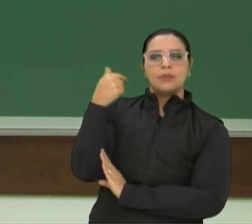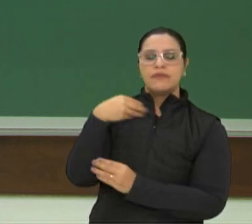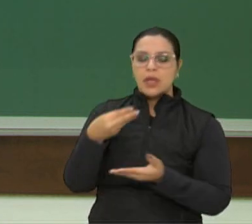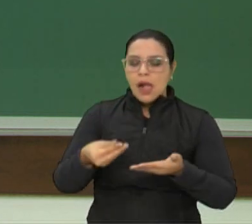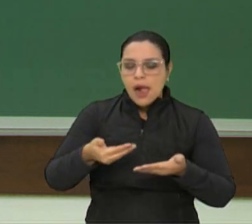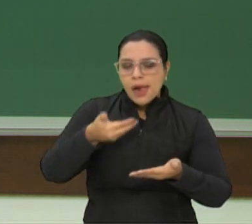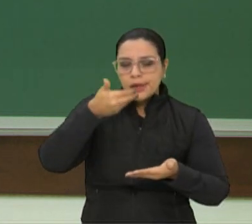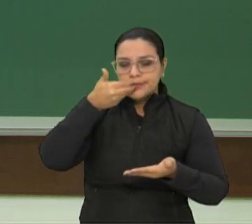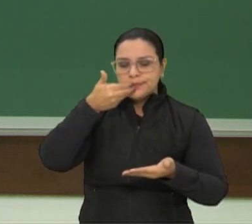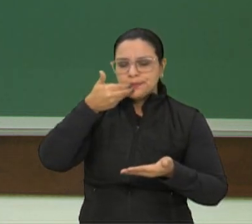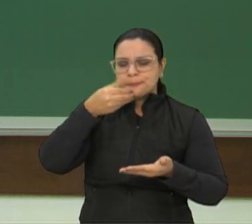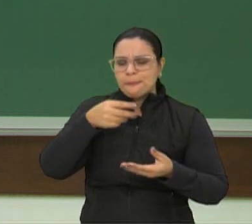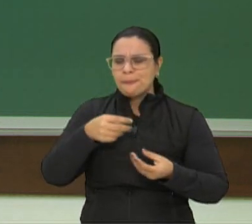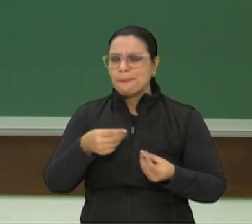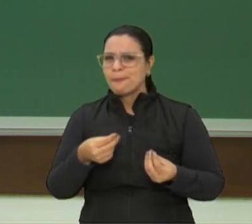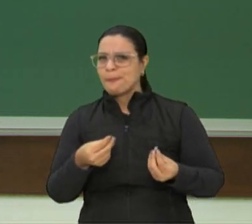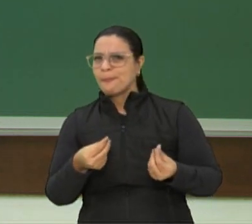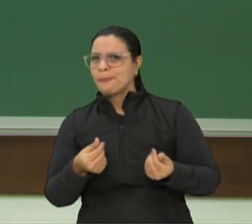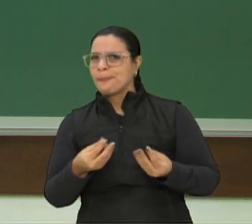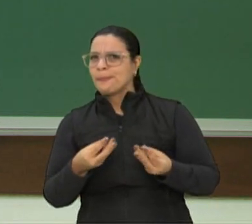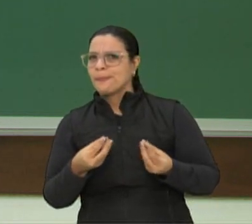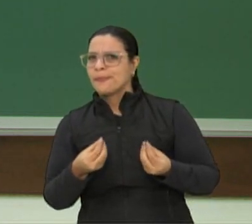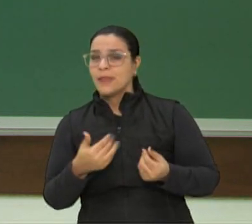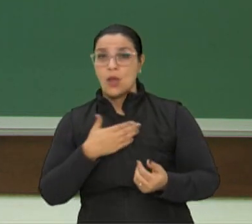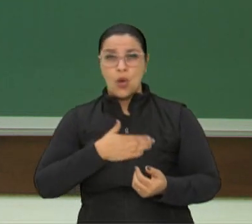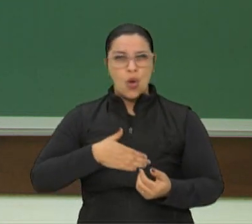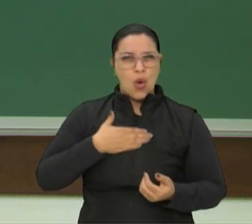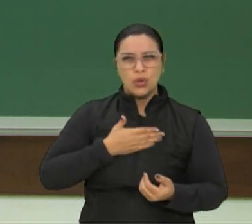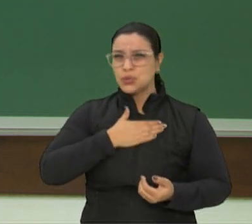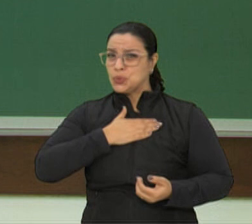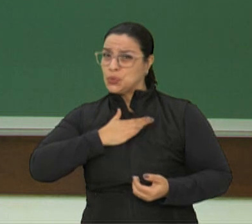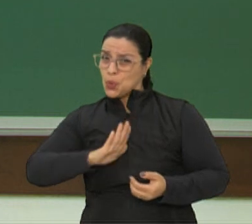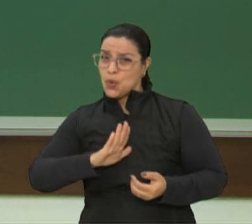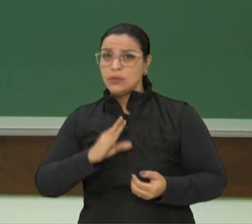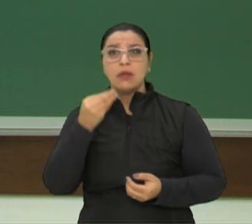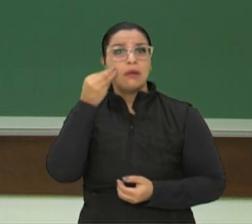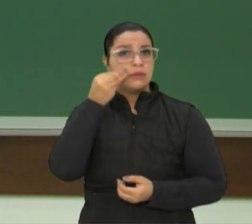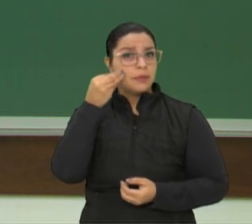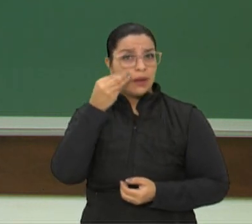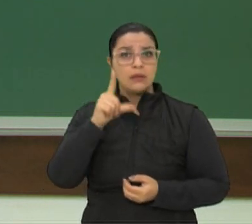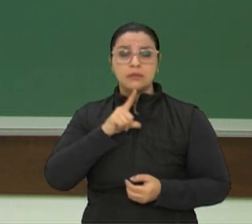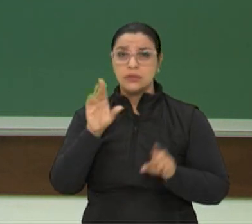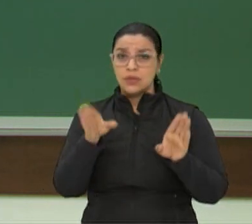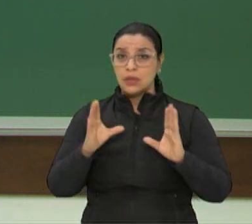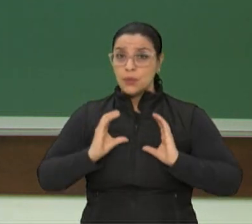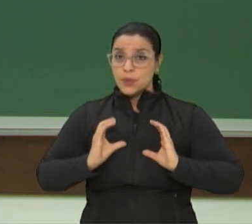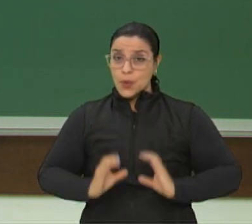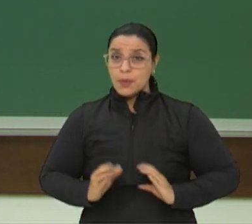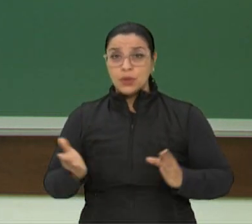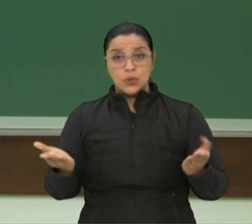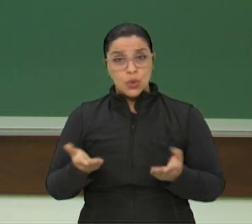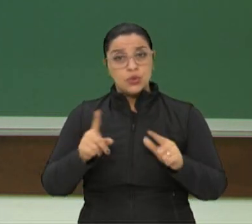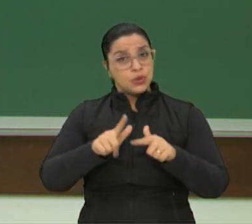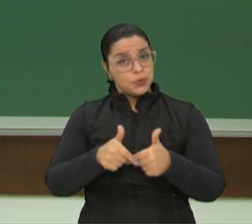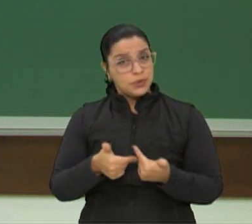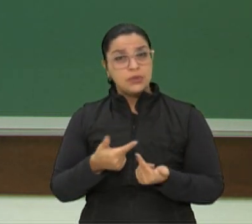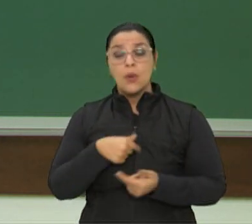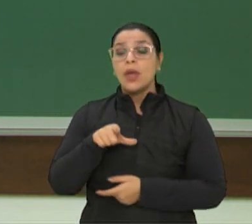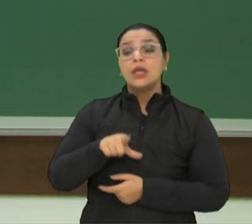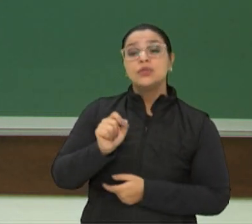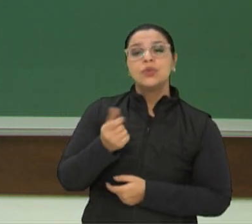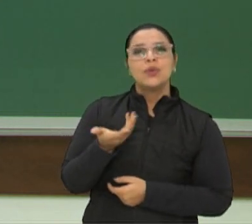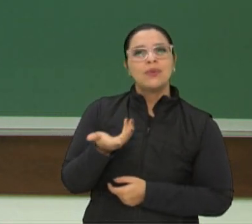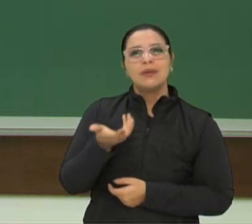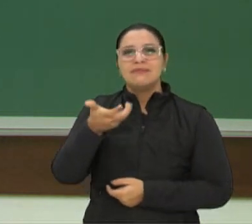comer determinado alimento anteriormente, das outras vezes, tá? Então, o seu comportamento hoje é determinado pelo que